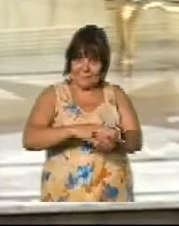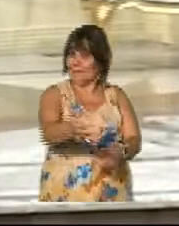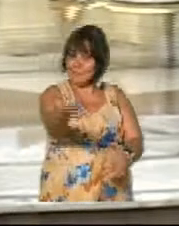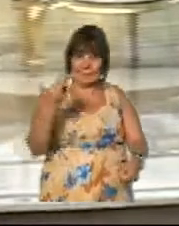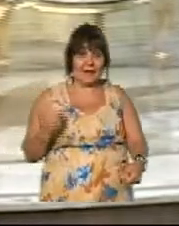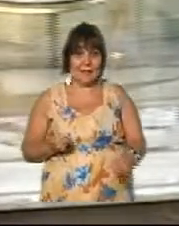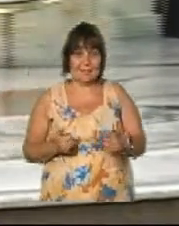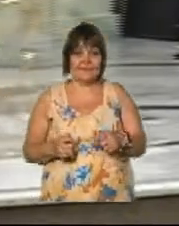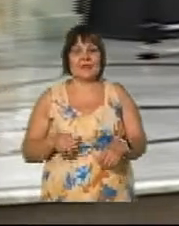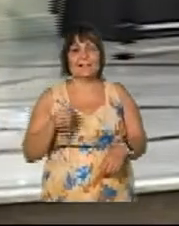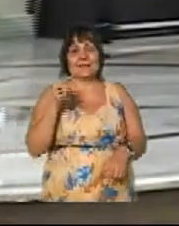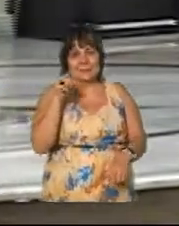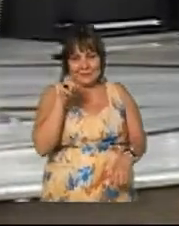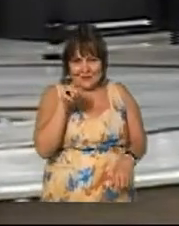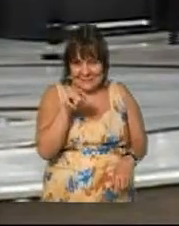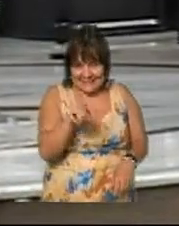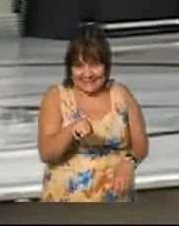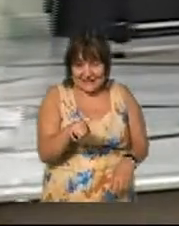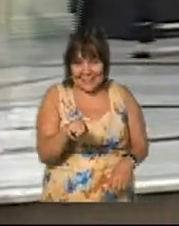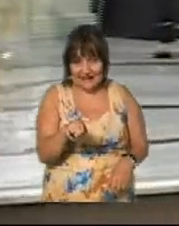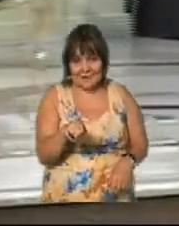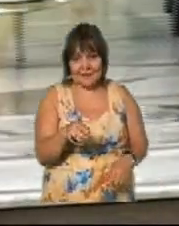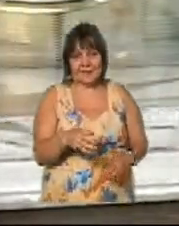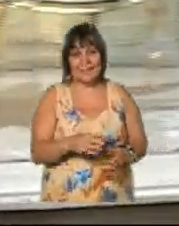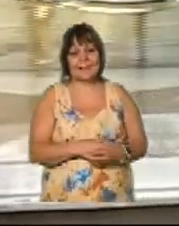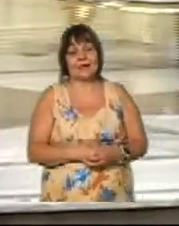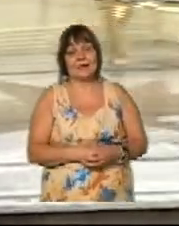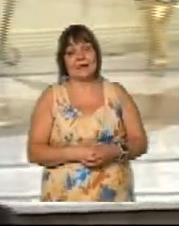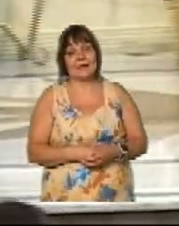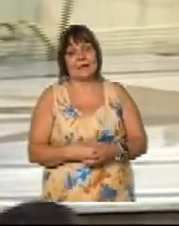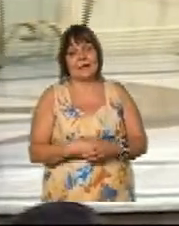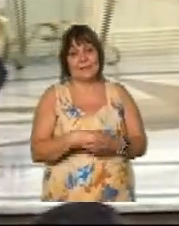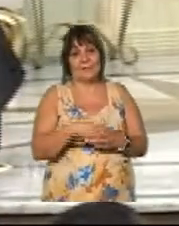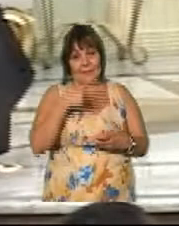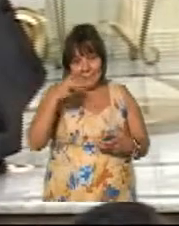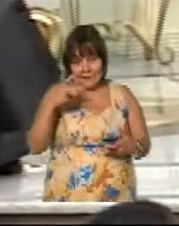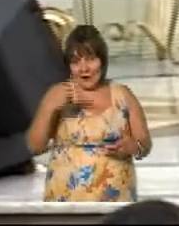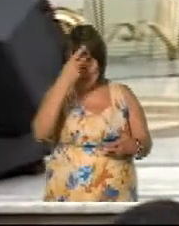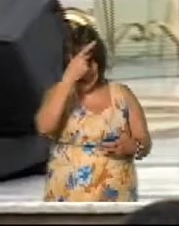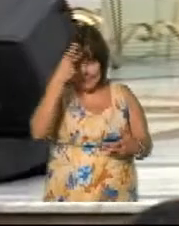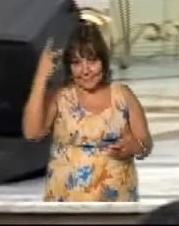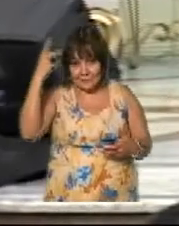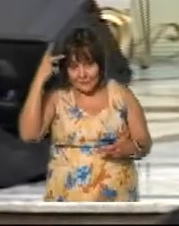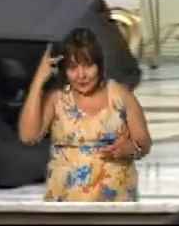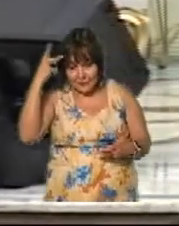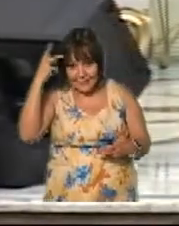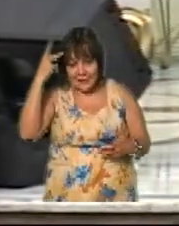Quando você consegue fazer este movimento da pessoa para que ela venha para a igreja, você a